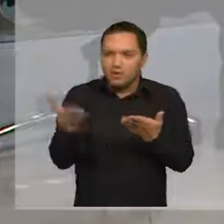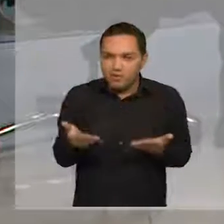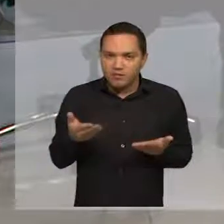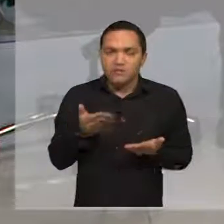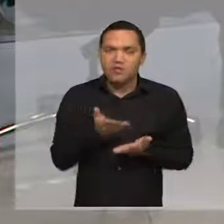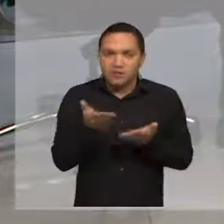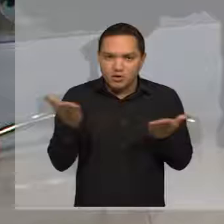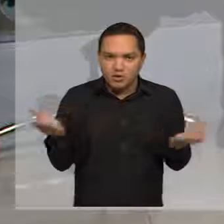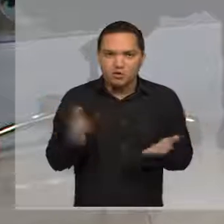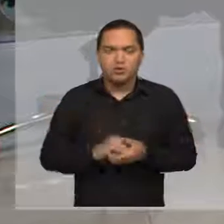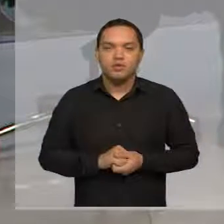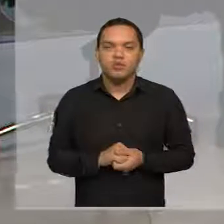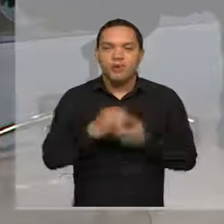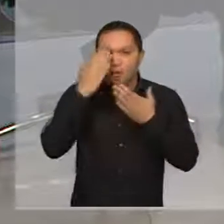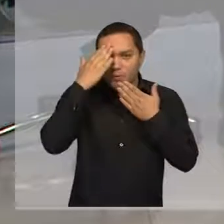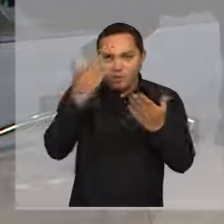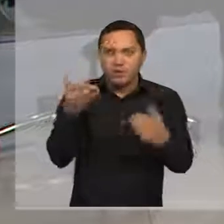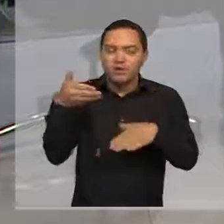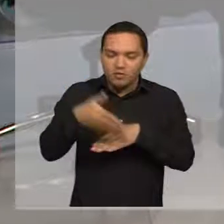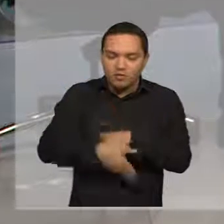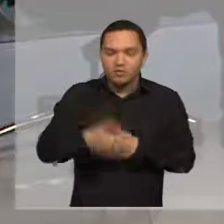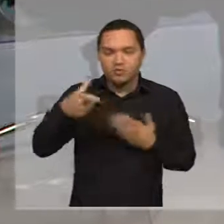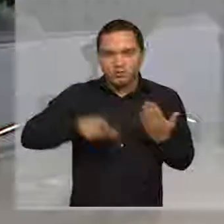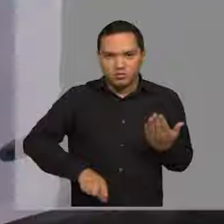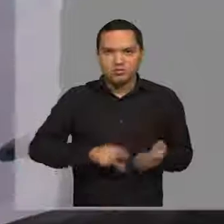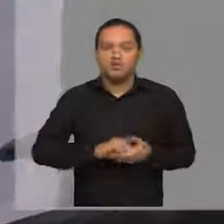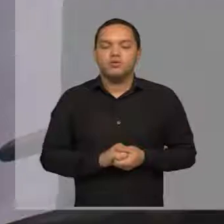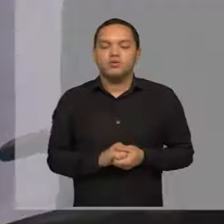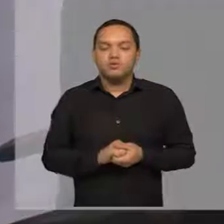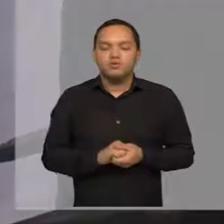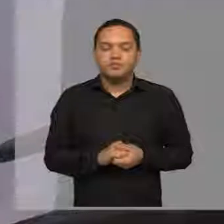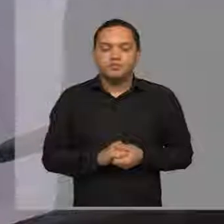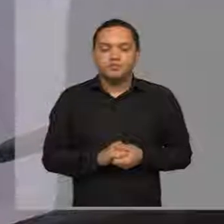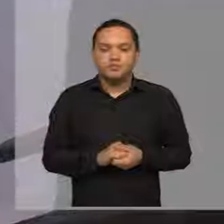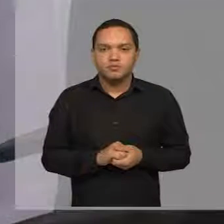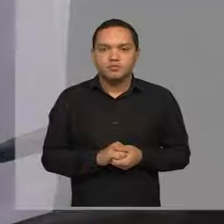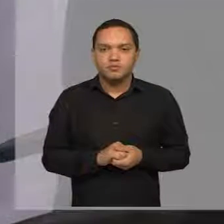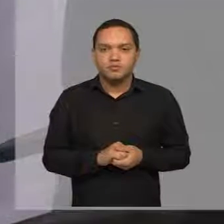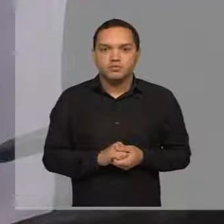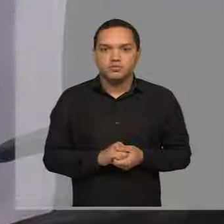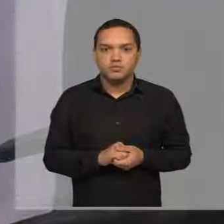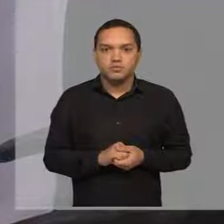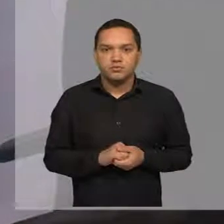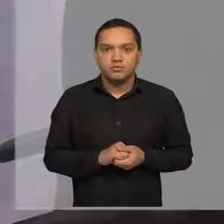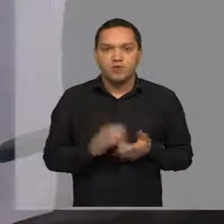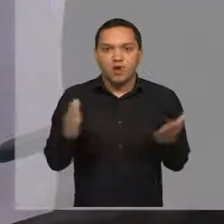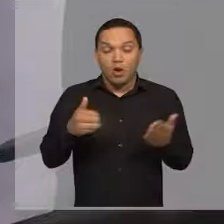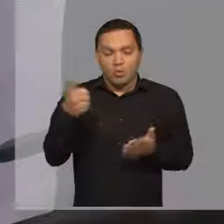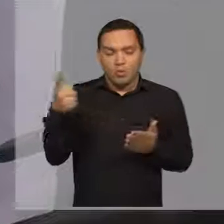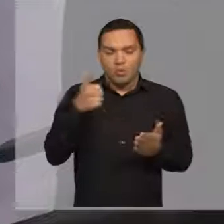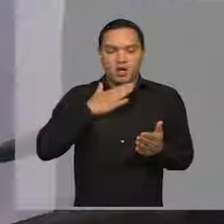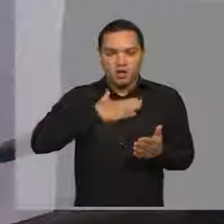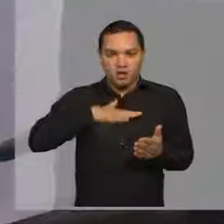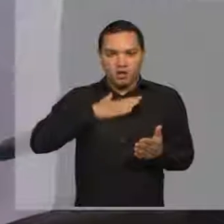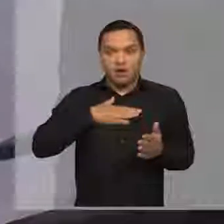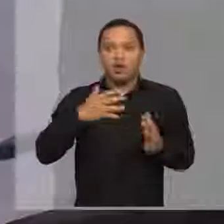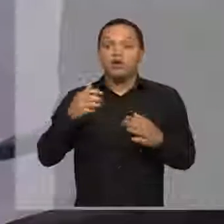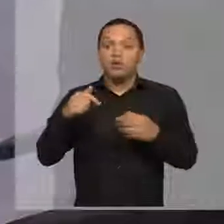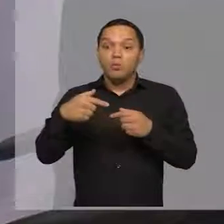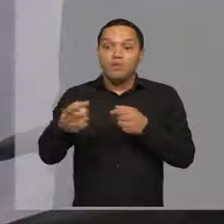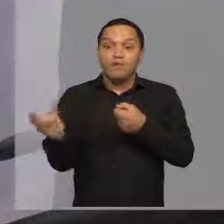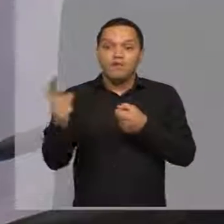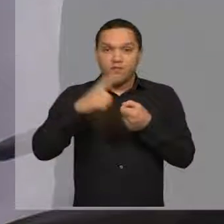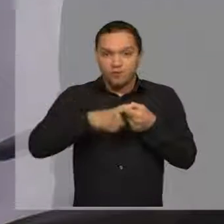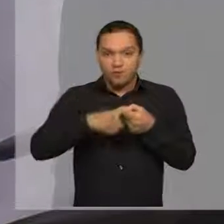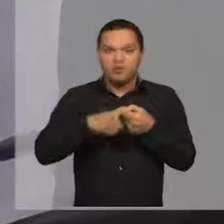governo. Bem-vindos, professor Moreira e Clésio Arruda, muito obrigado mais uma vez pelas participações. Eu vou fazer o nosso